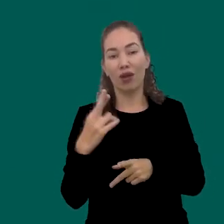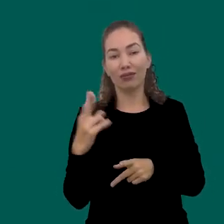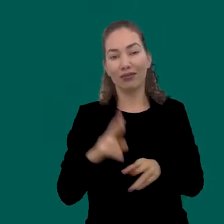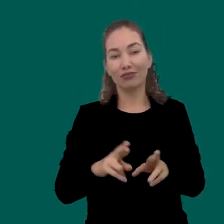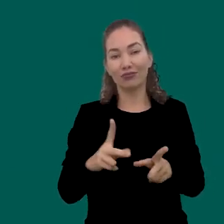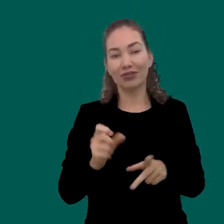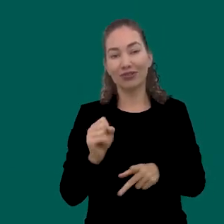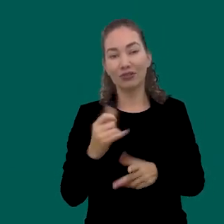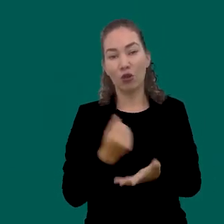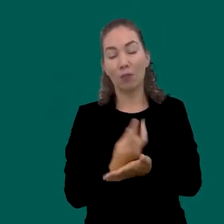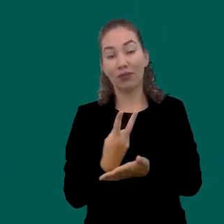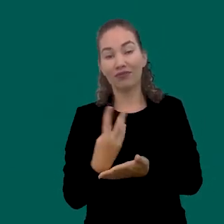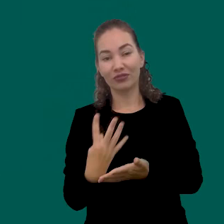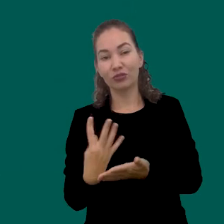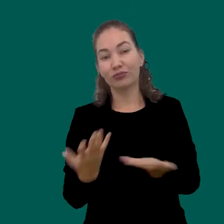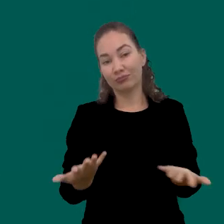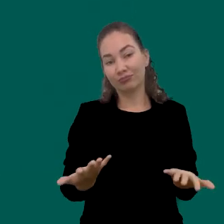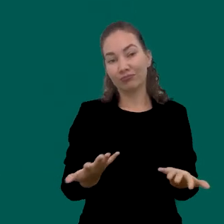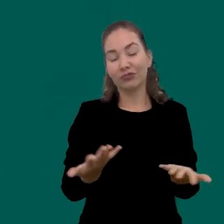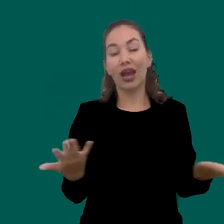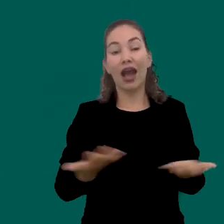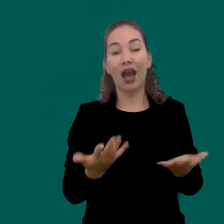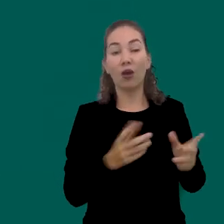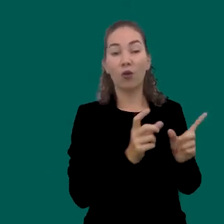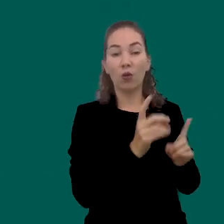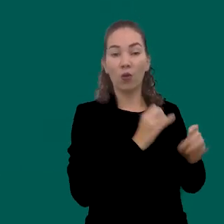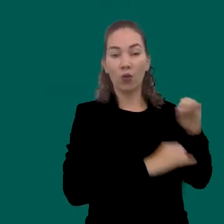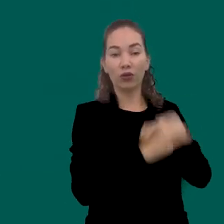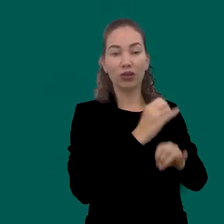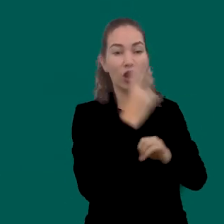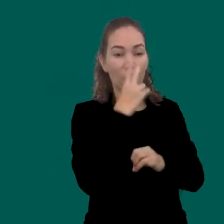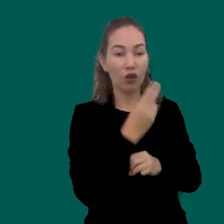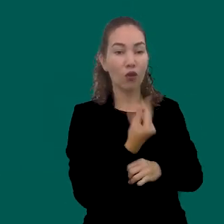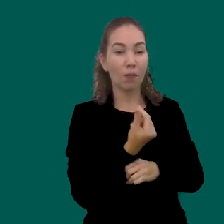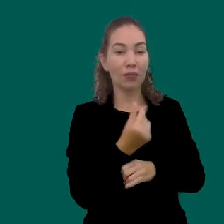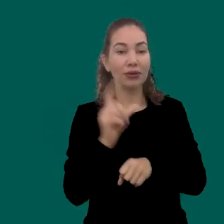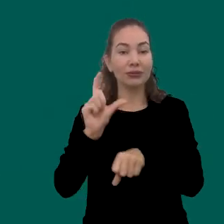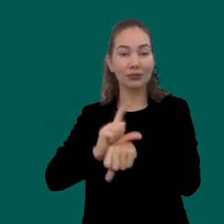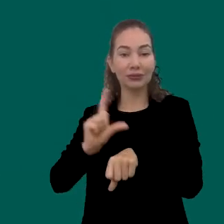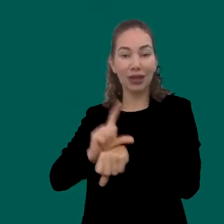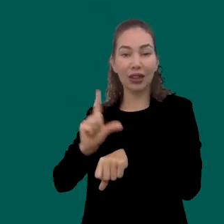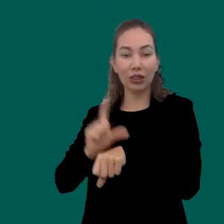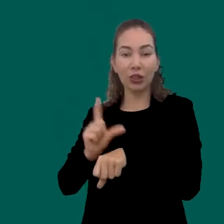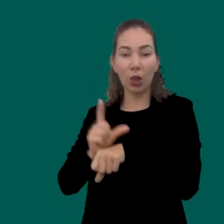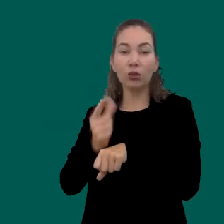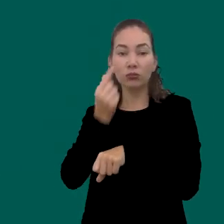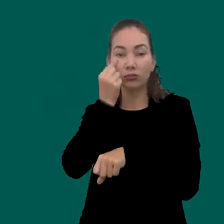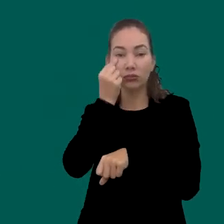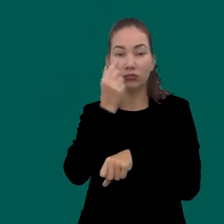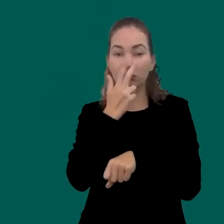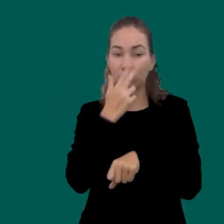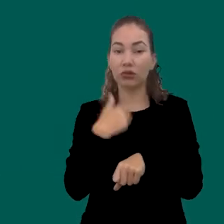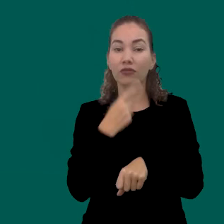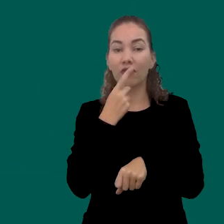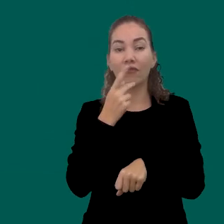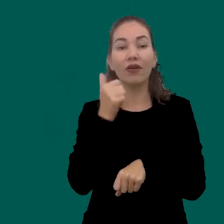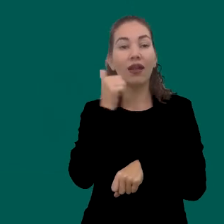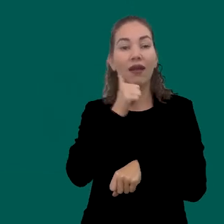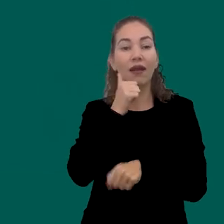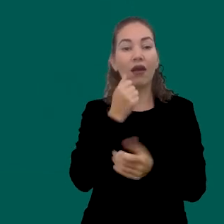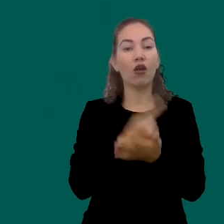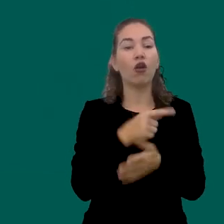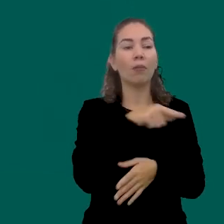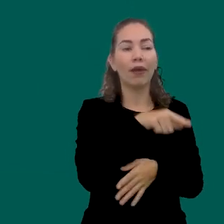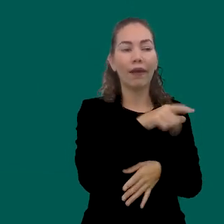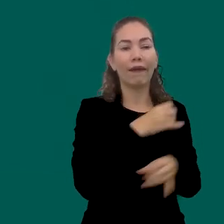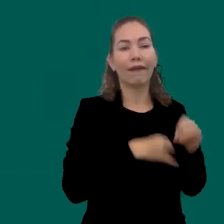R$24. Agora, se a cerveja no e-commerce ela tiver o mesmo preço que na loja física, ele vai dizer para a mulher: compra por